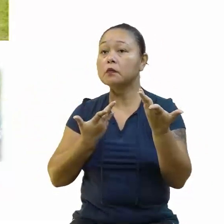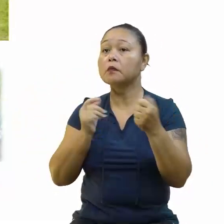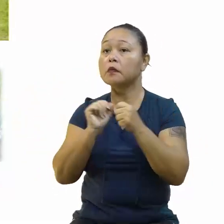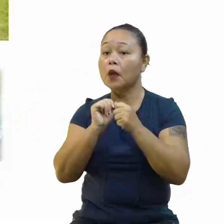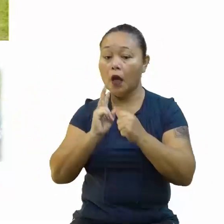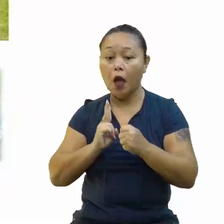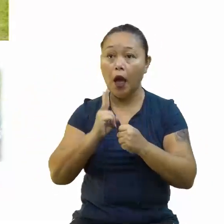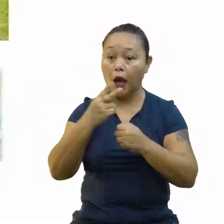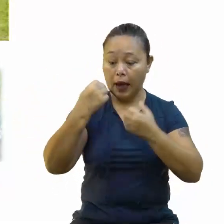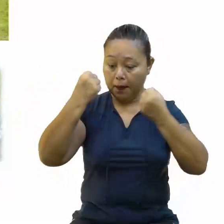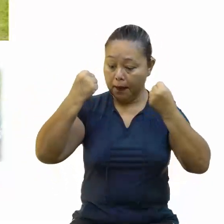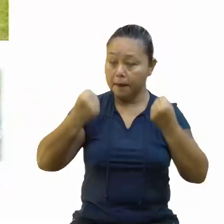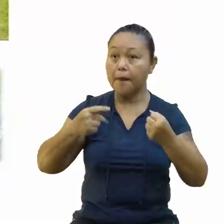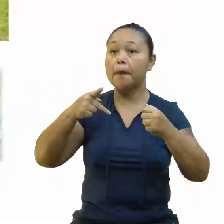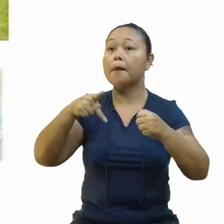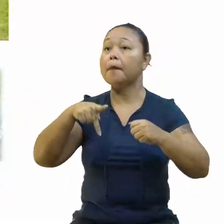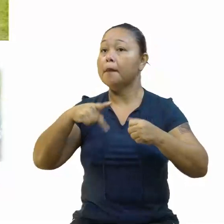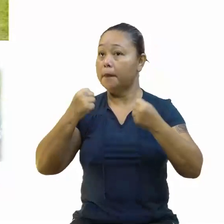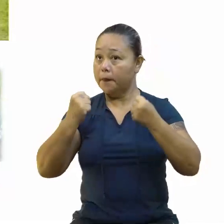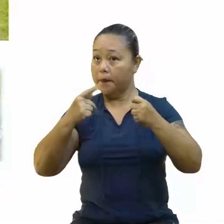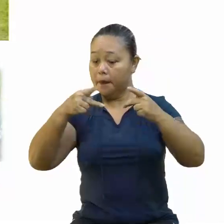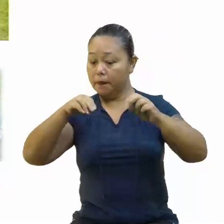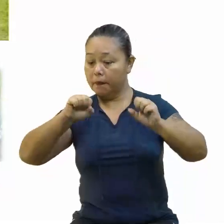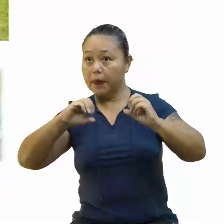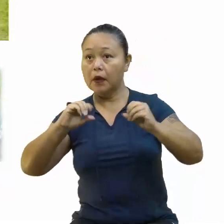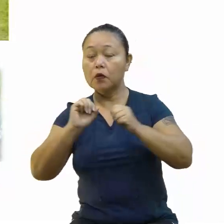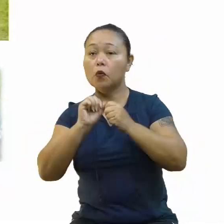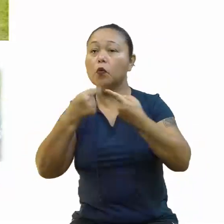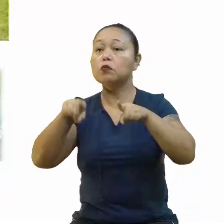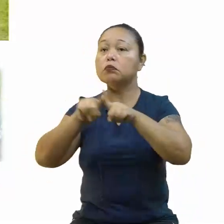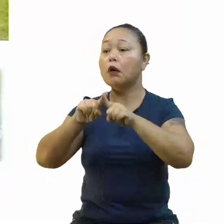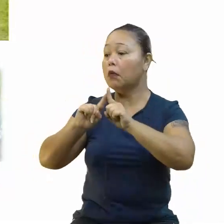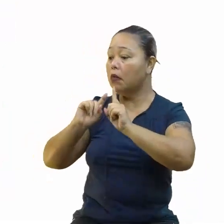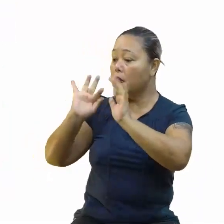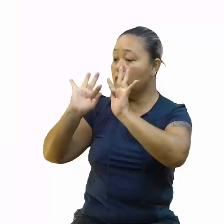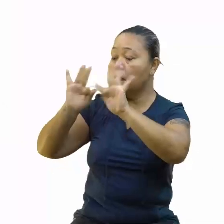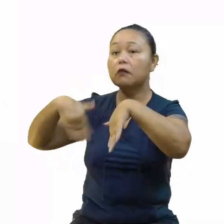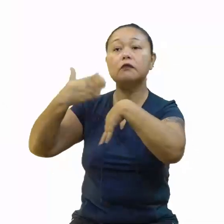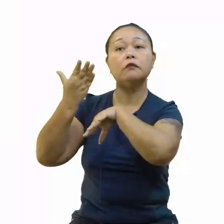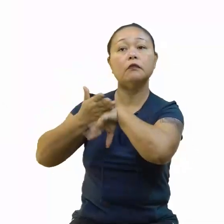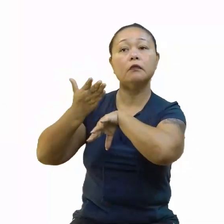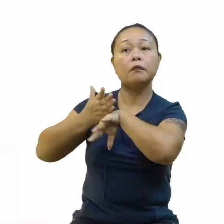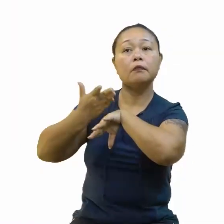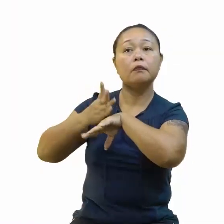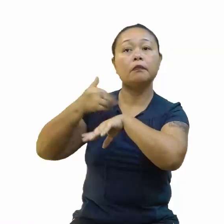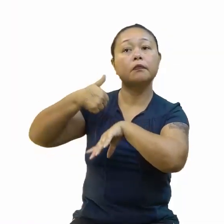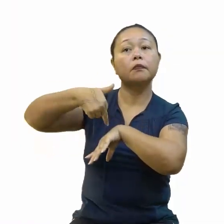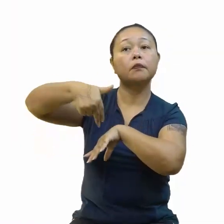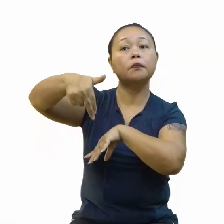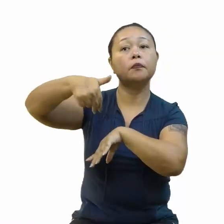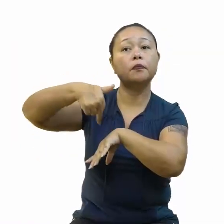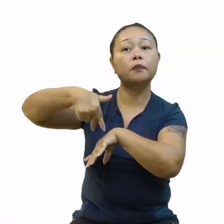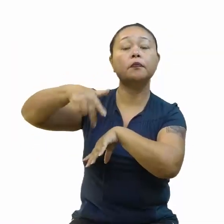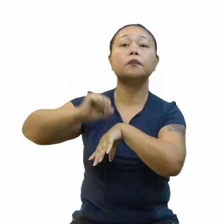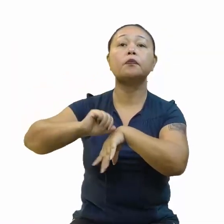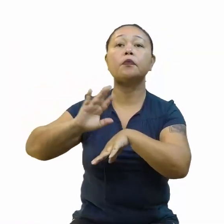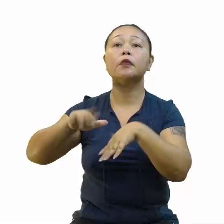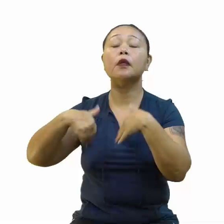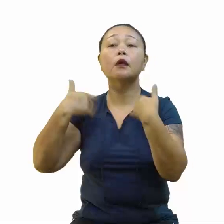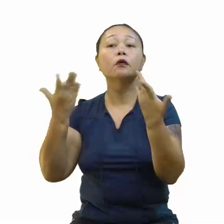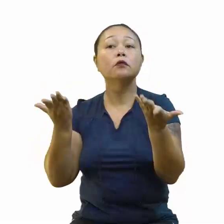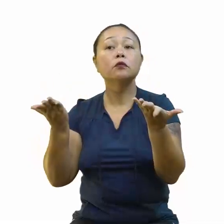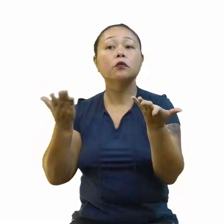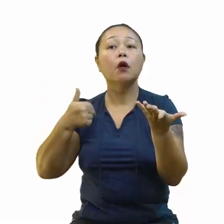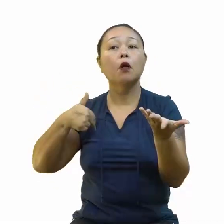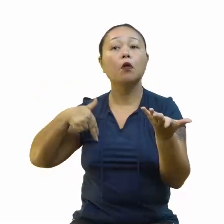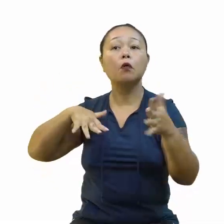né, o peso, e em relação ao final do treinamento. Aí nós chegamos no nosso mexa-se, vejam